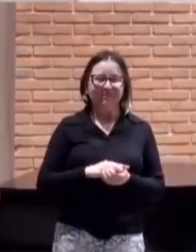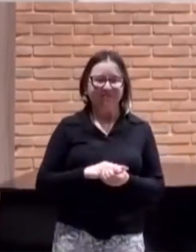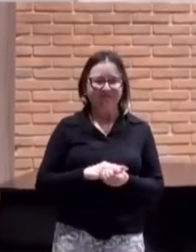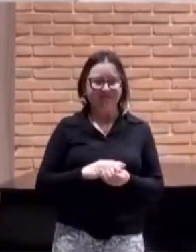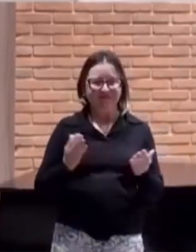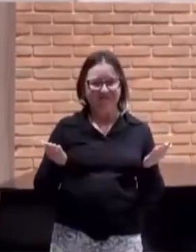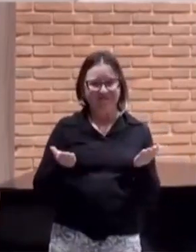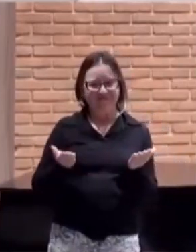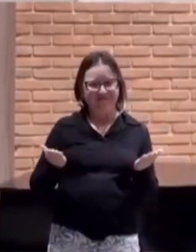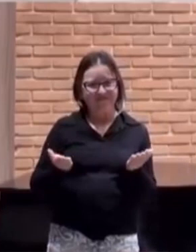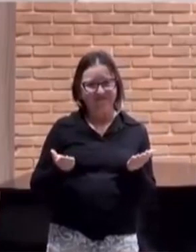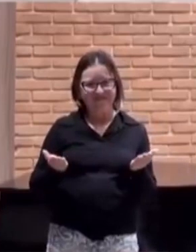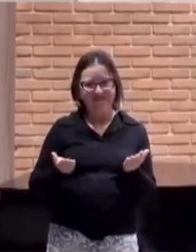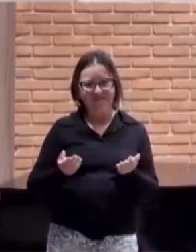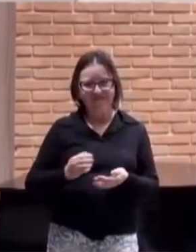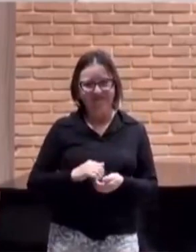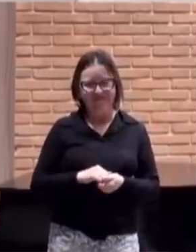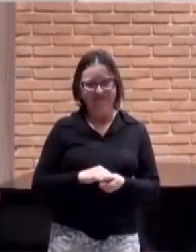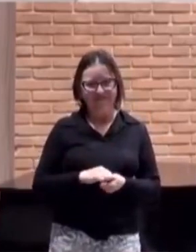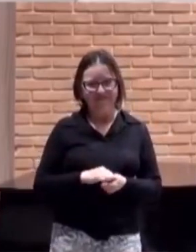Hoje